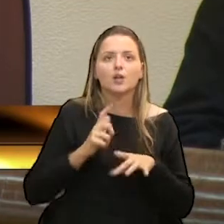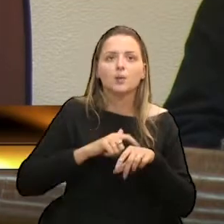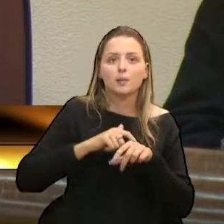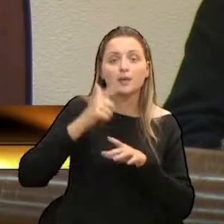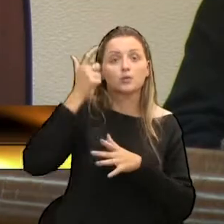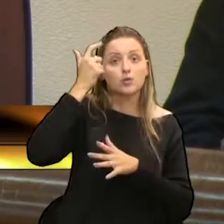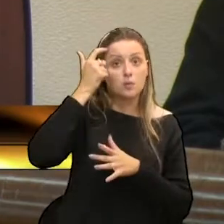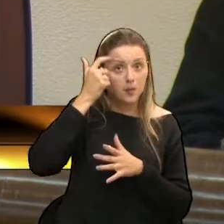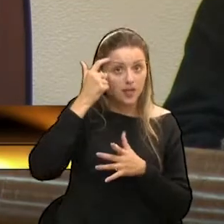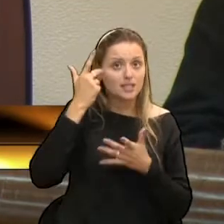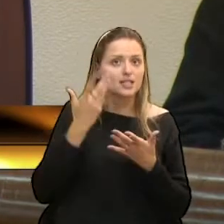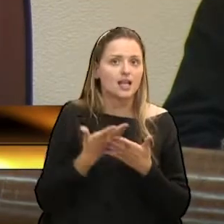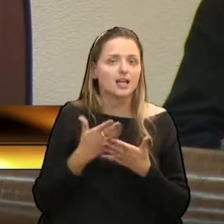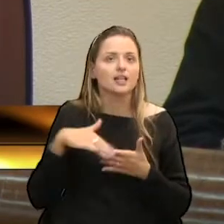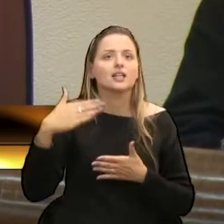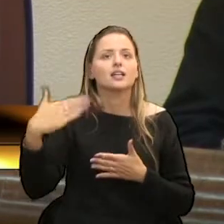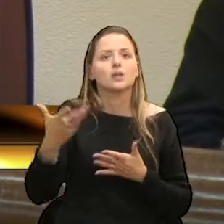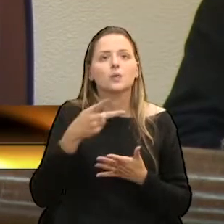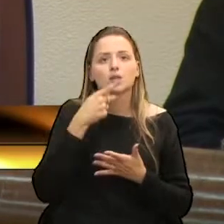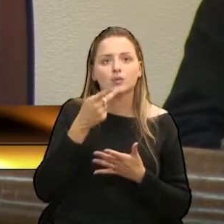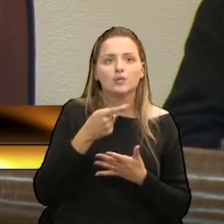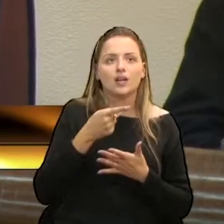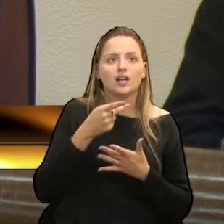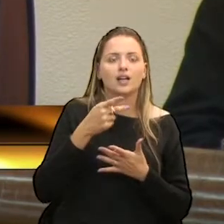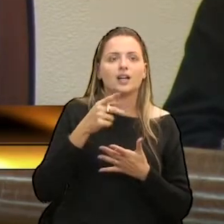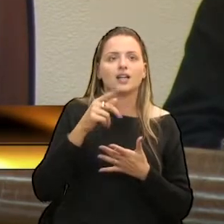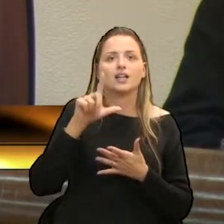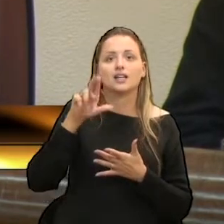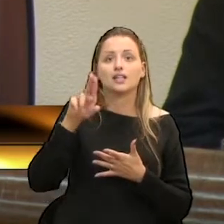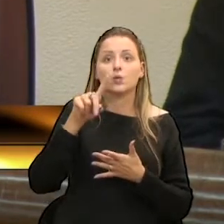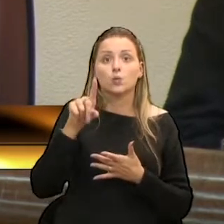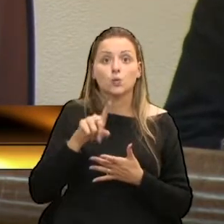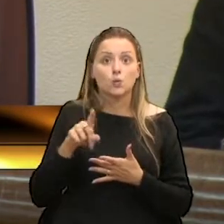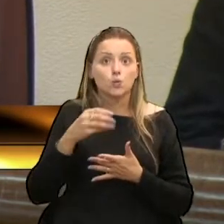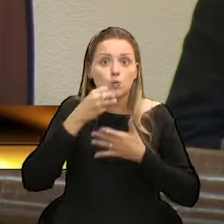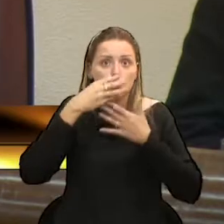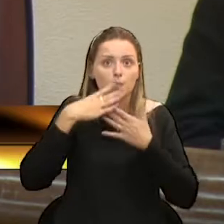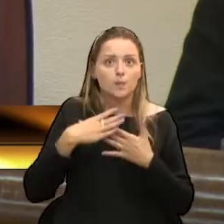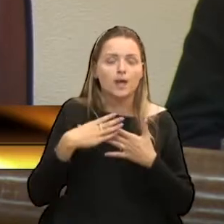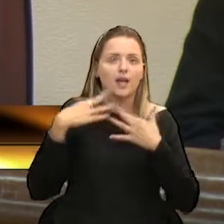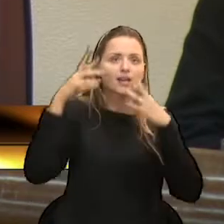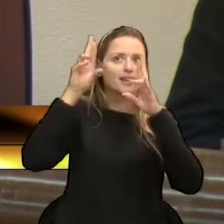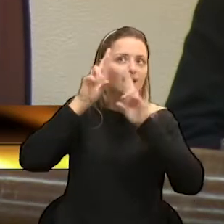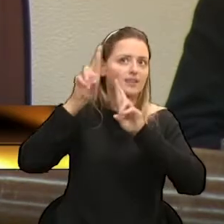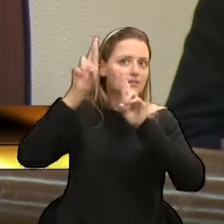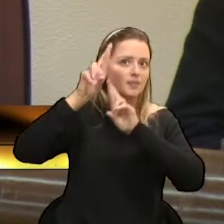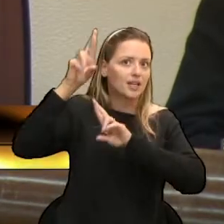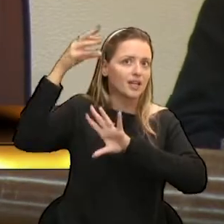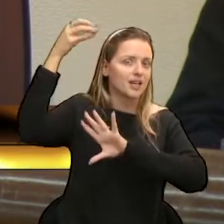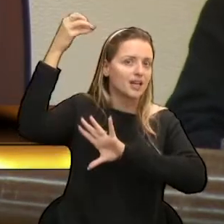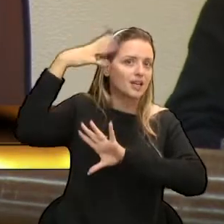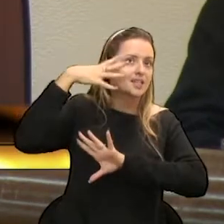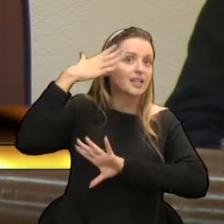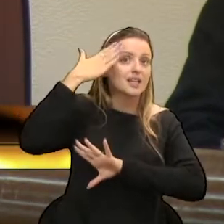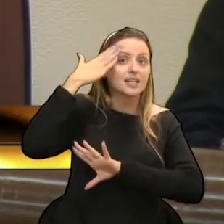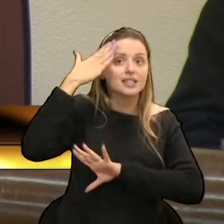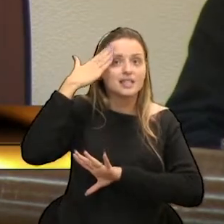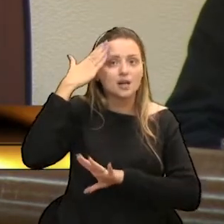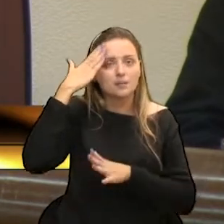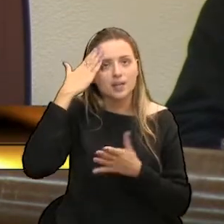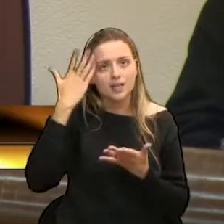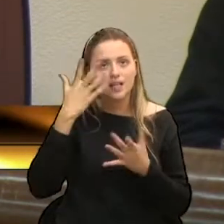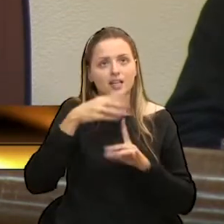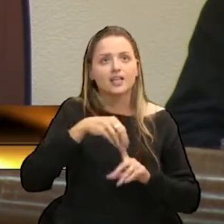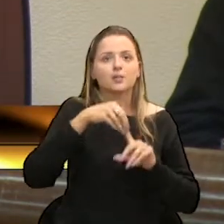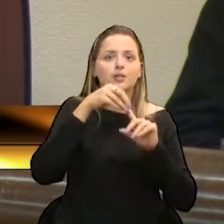reflexão. E quando a gente fala na luz do bem, na luz da esperança, na sabedoria e